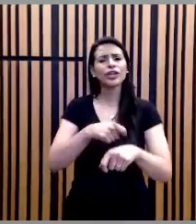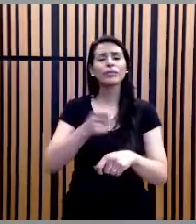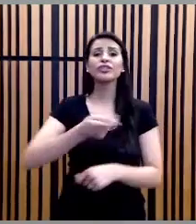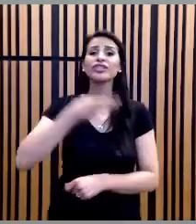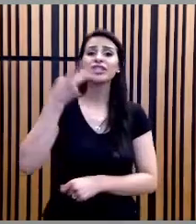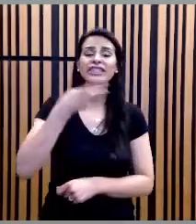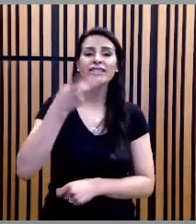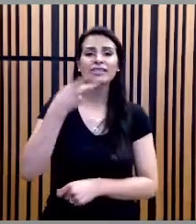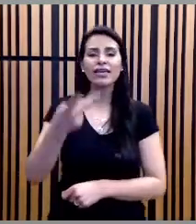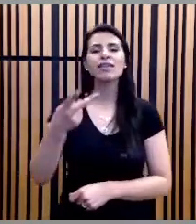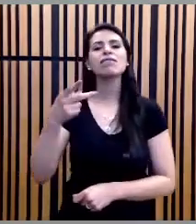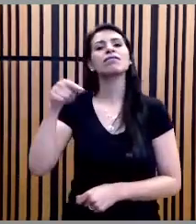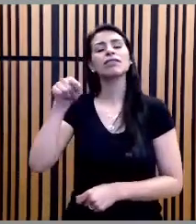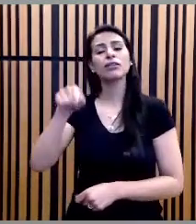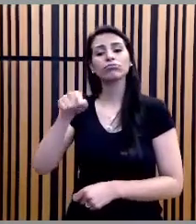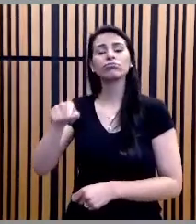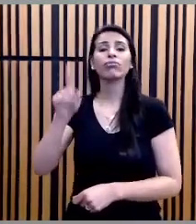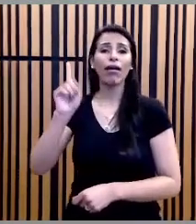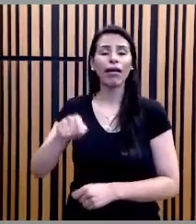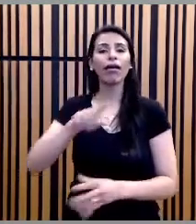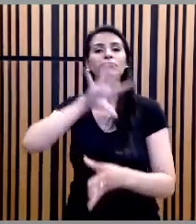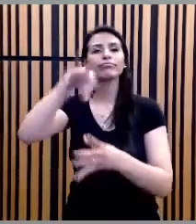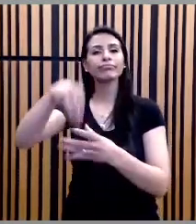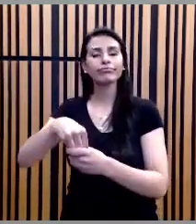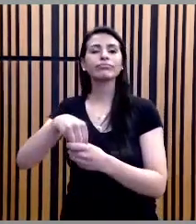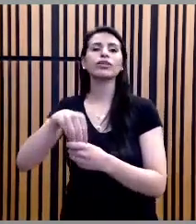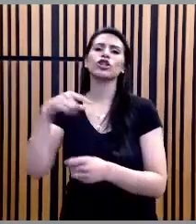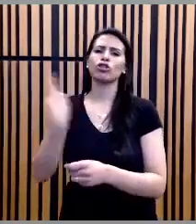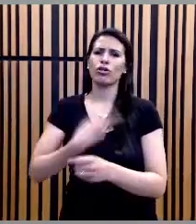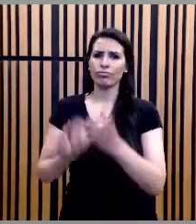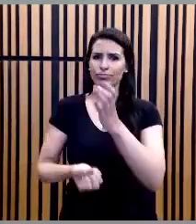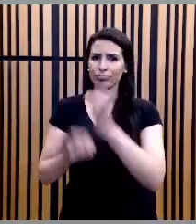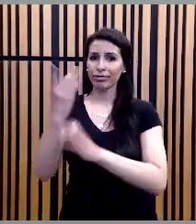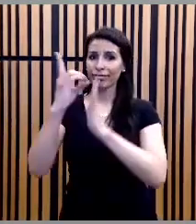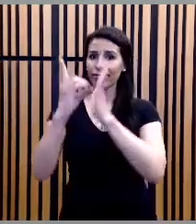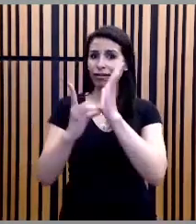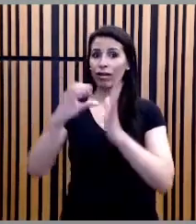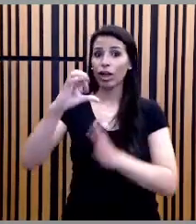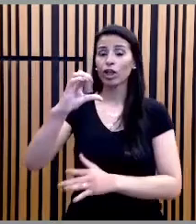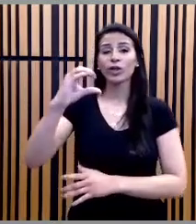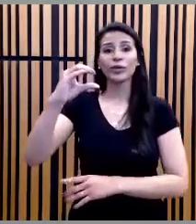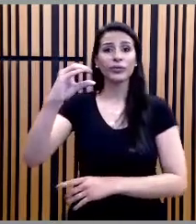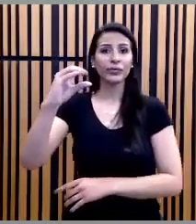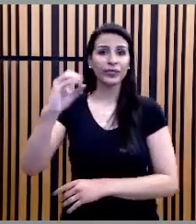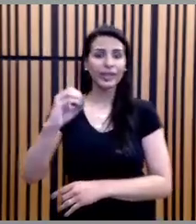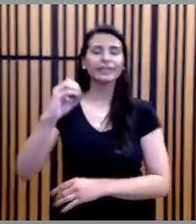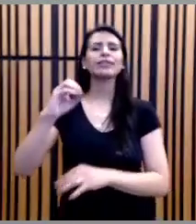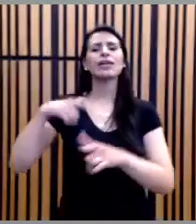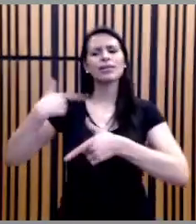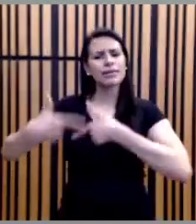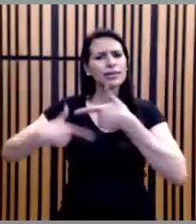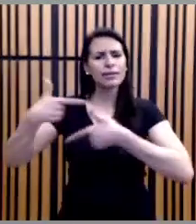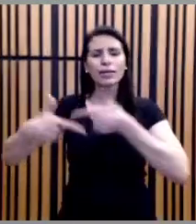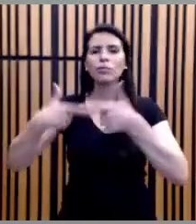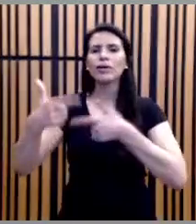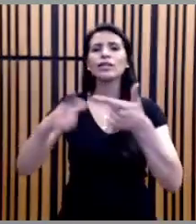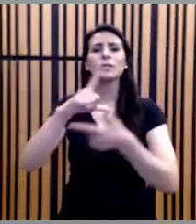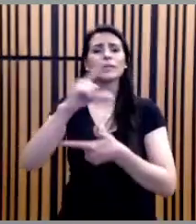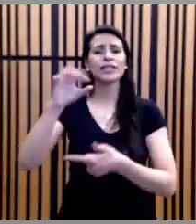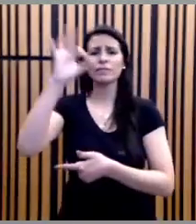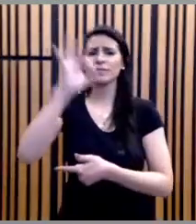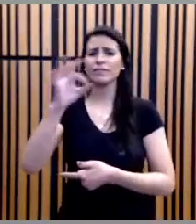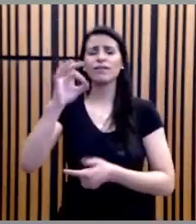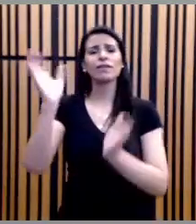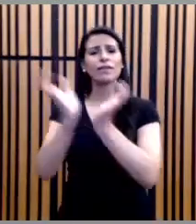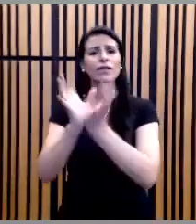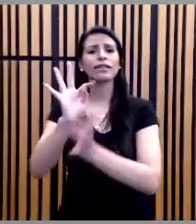pais dos parques tecnológicos, que a gente nasceu lá na década de 90, né? Trabalhando 100% como TI.